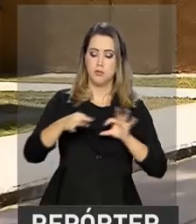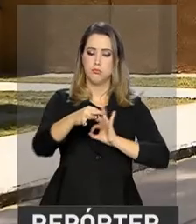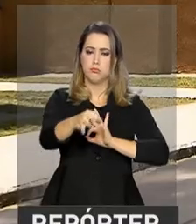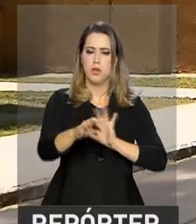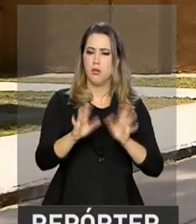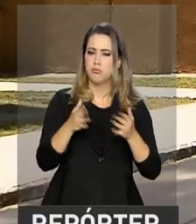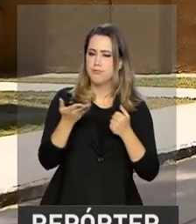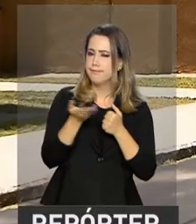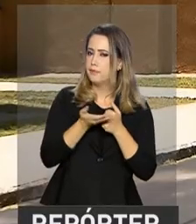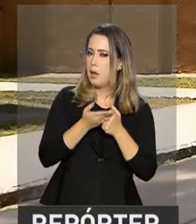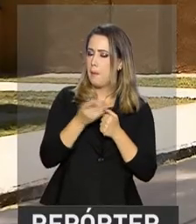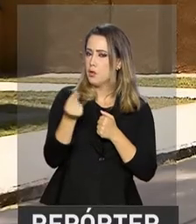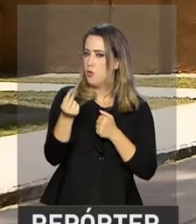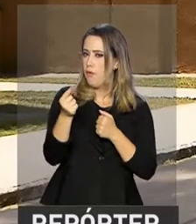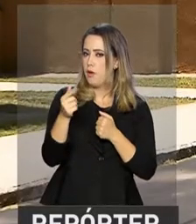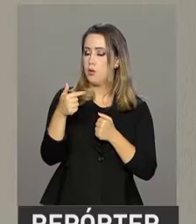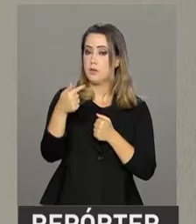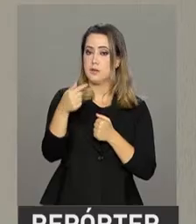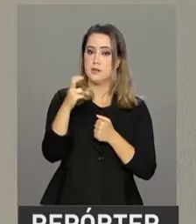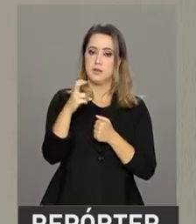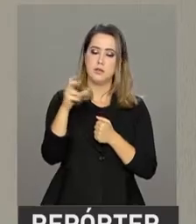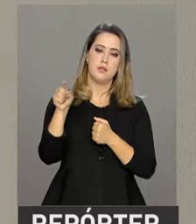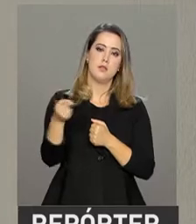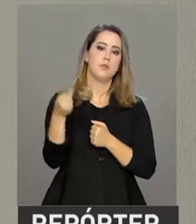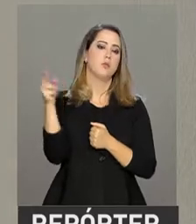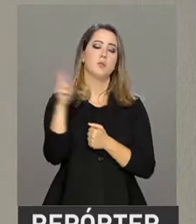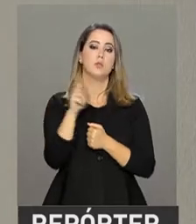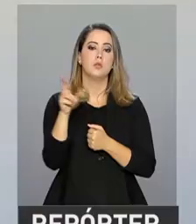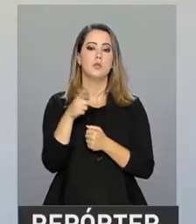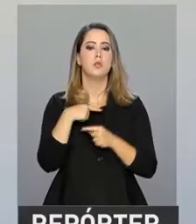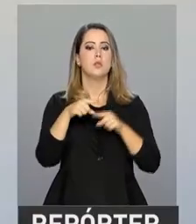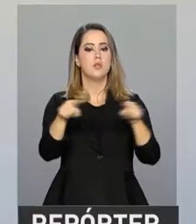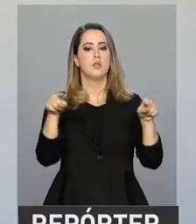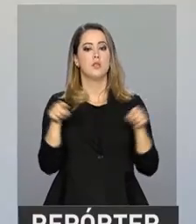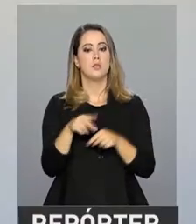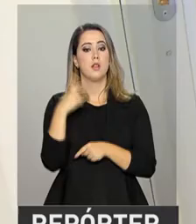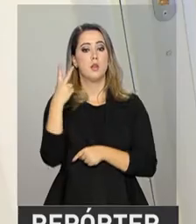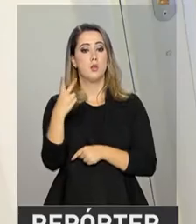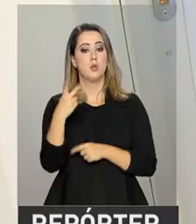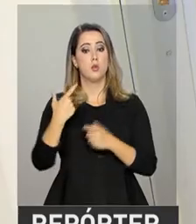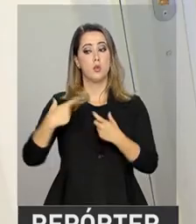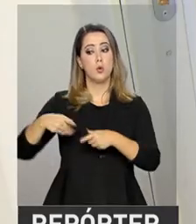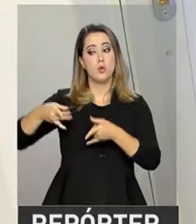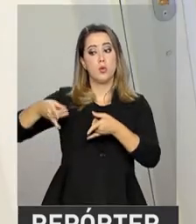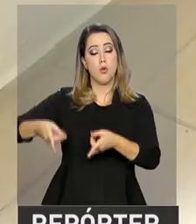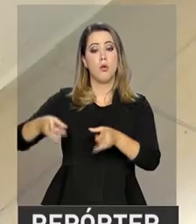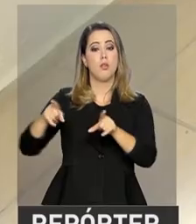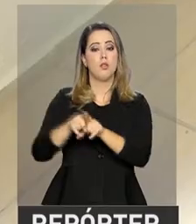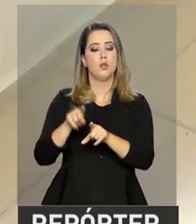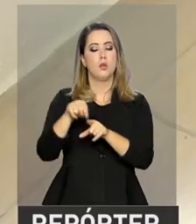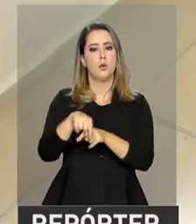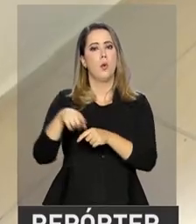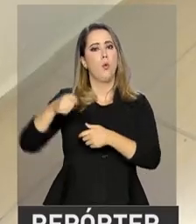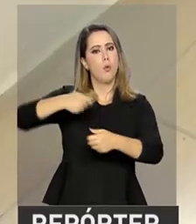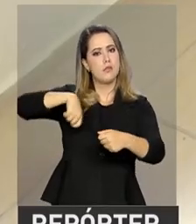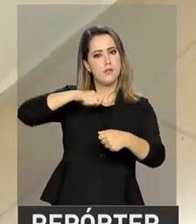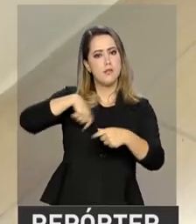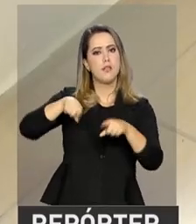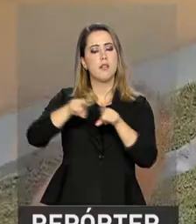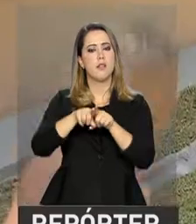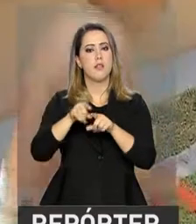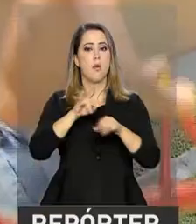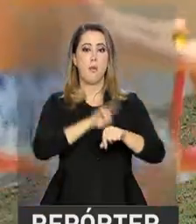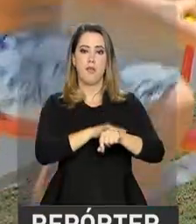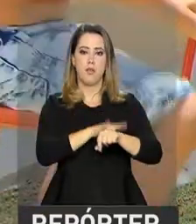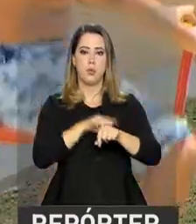custou em média R$ 75 mil reais. As unidades têm sala, dois quartos, cozinha e banheiro, tudo revestido em